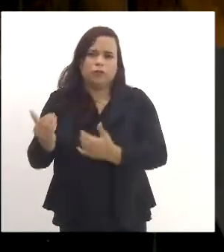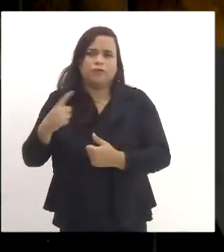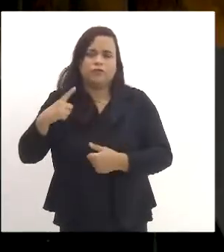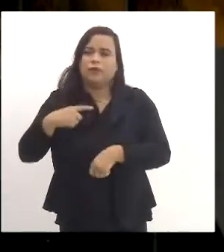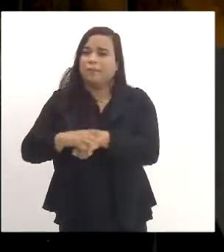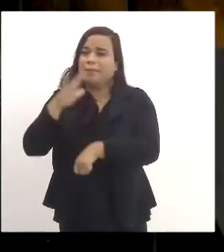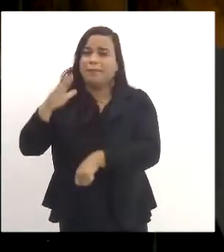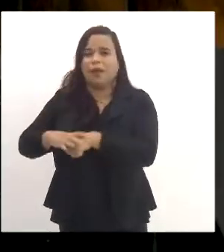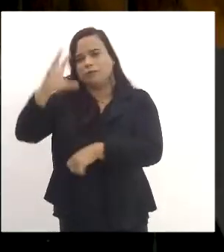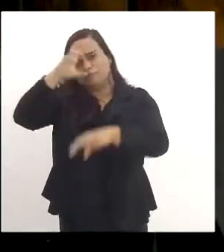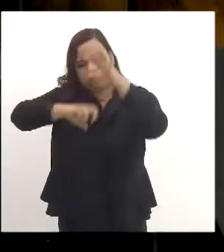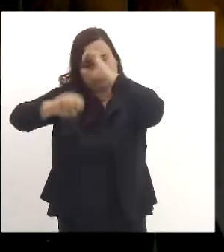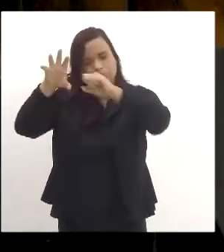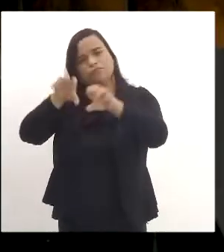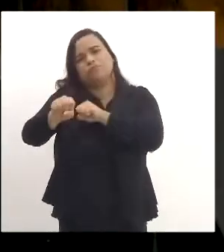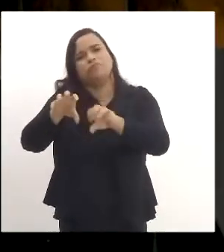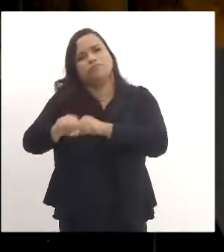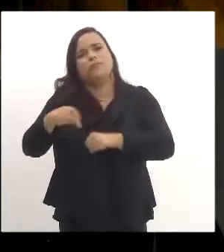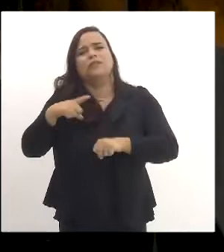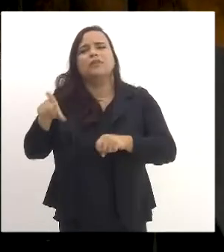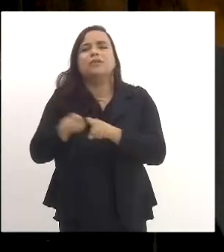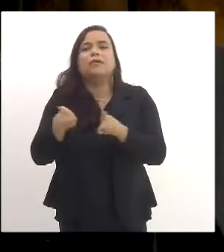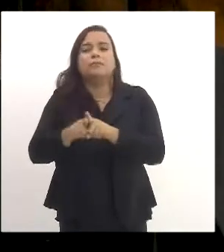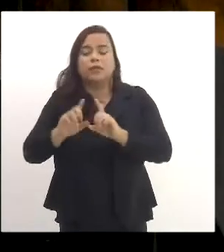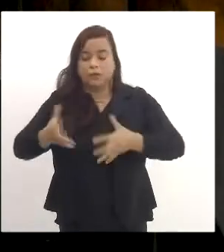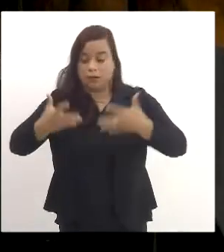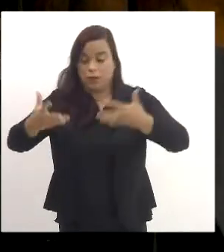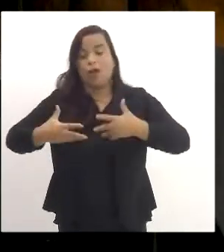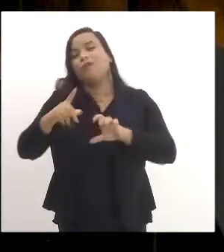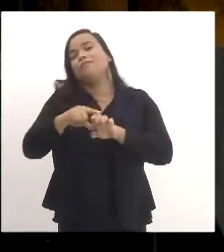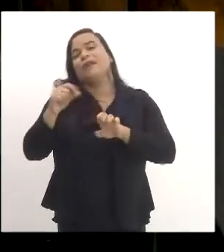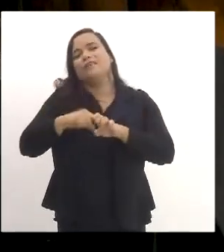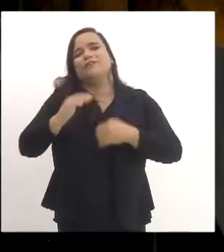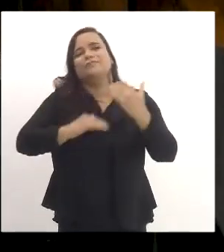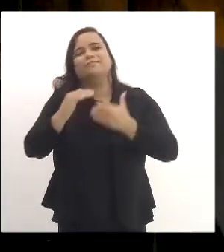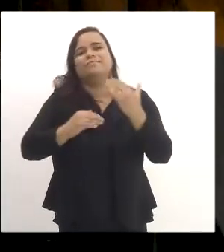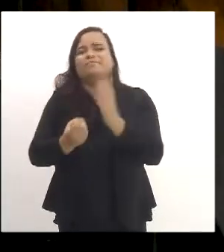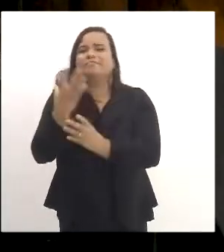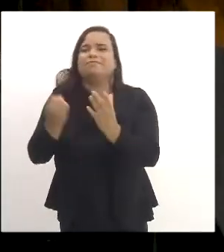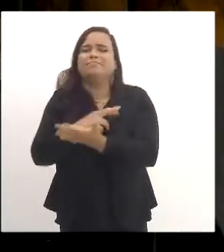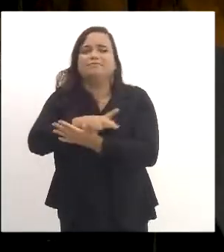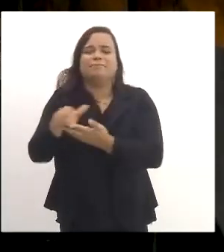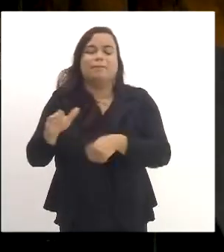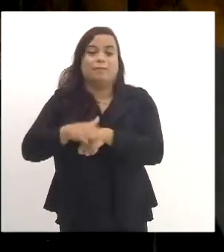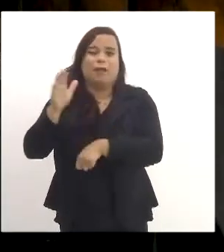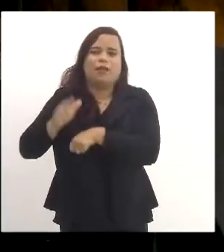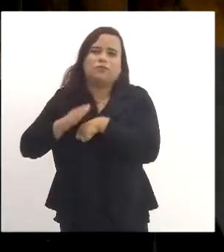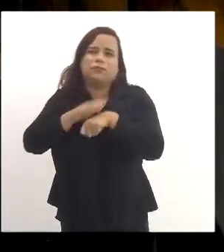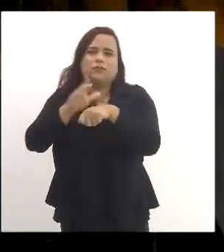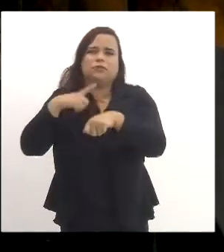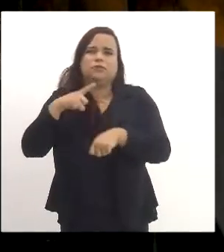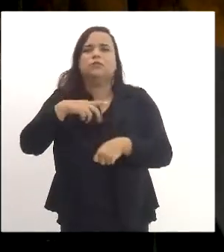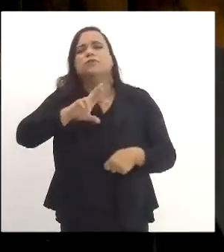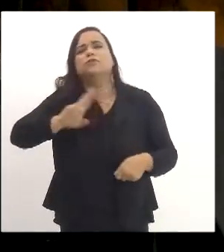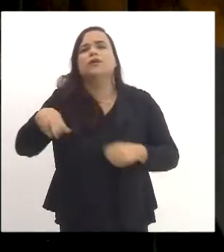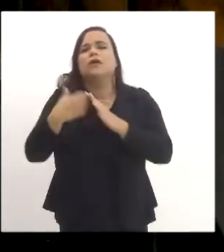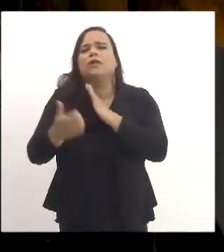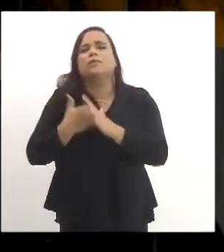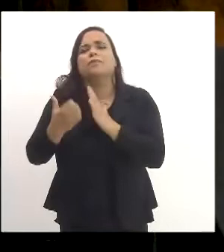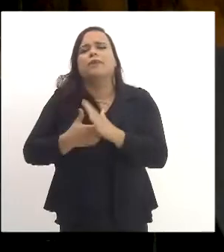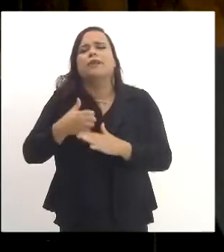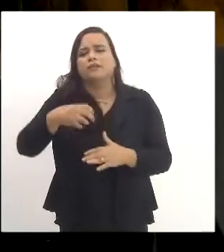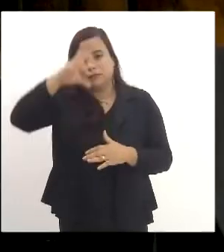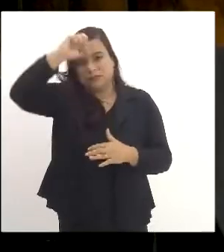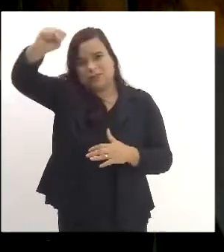mais instruídas e um espírito empreendedor emergente, com uma das maiores concentrações das chamadas empresas unicórnio